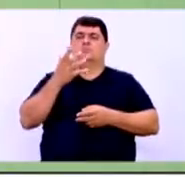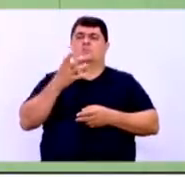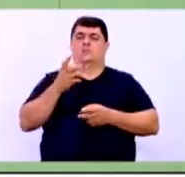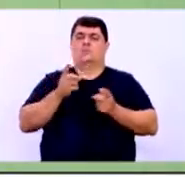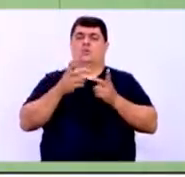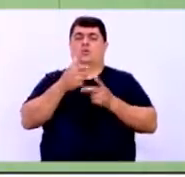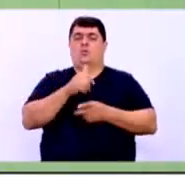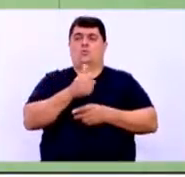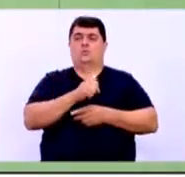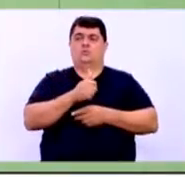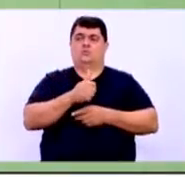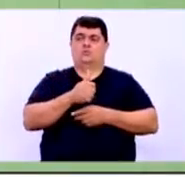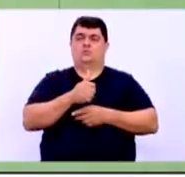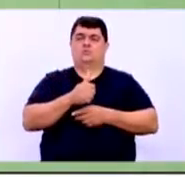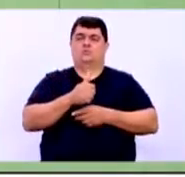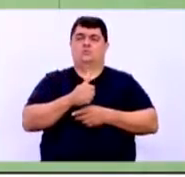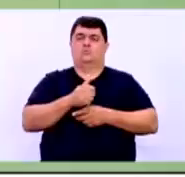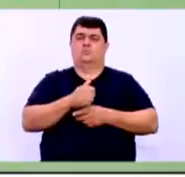11.